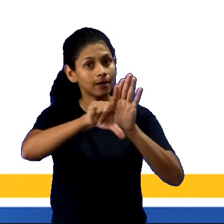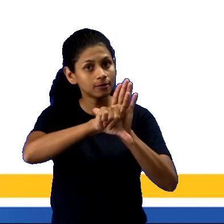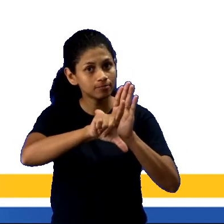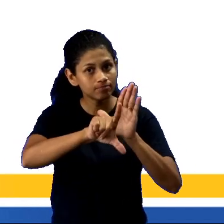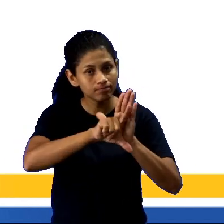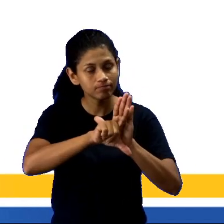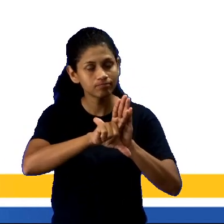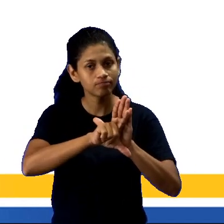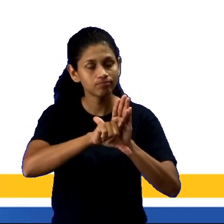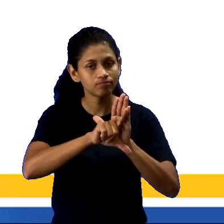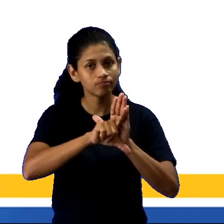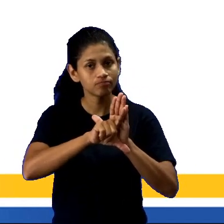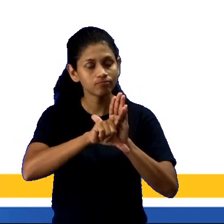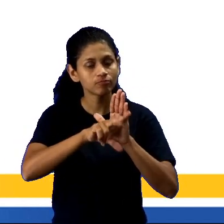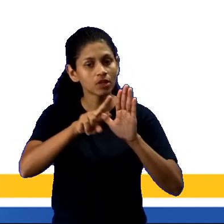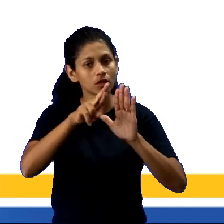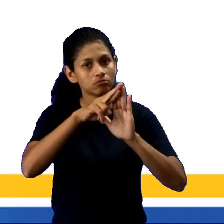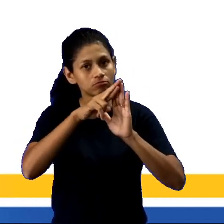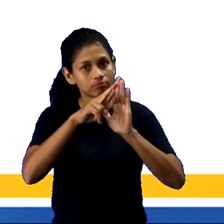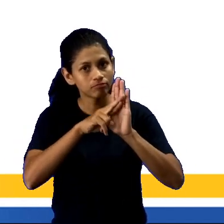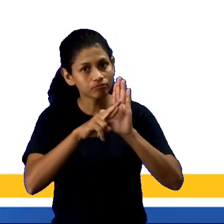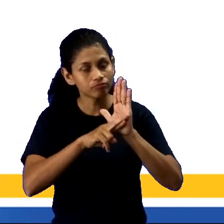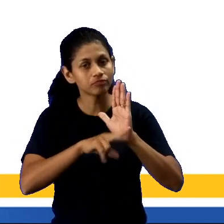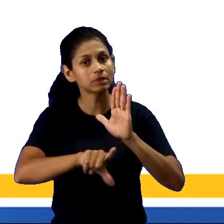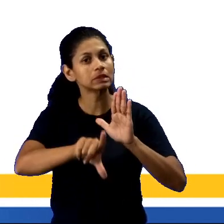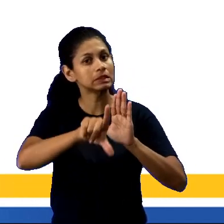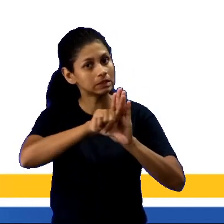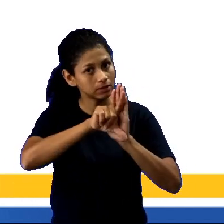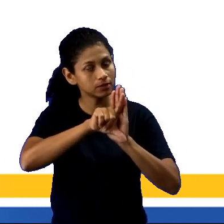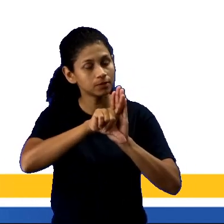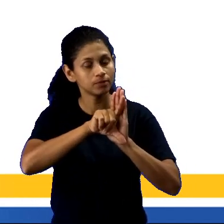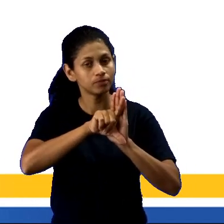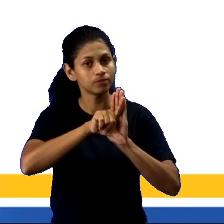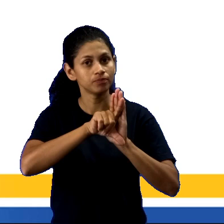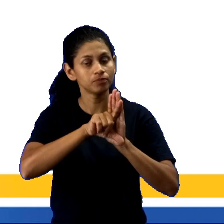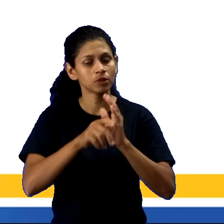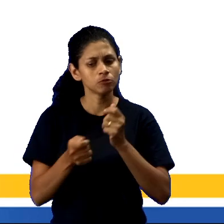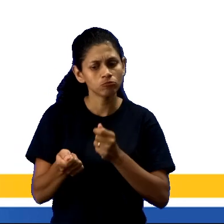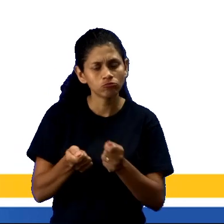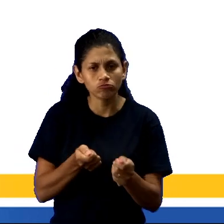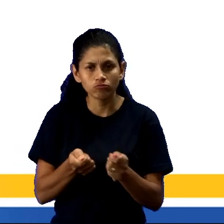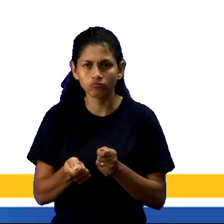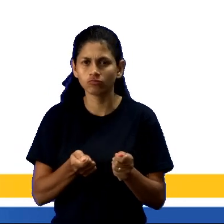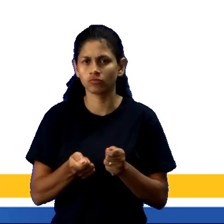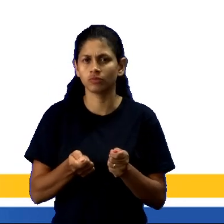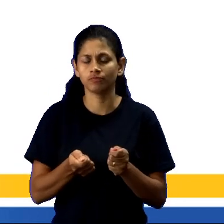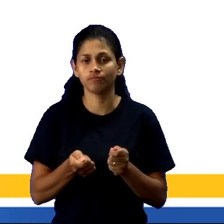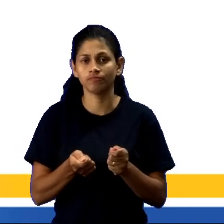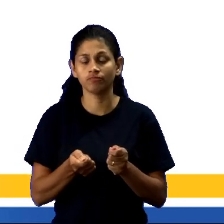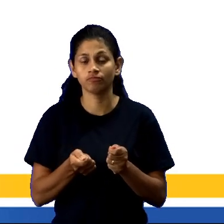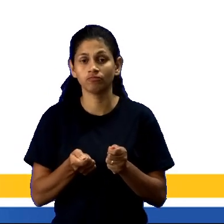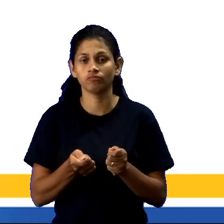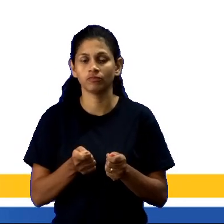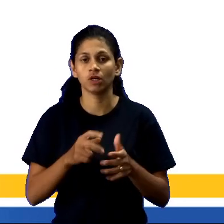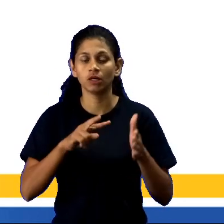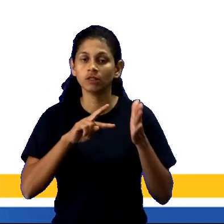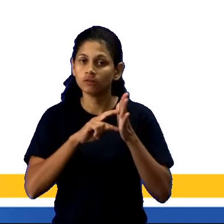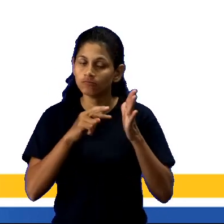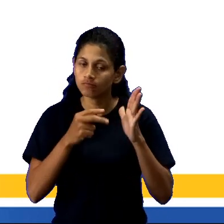jurídica, conforme a lei, estabelecido, regulado,